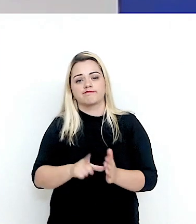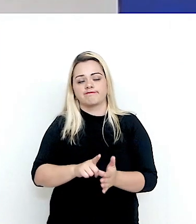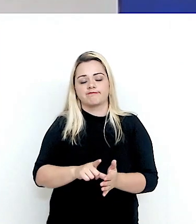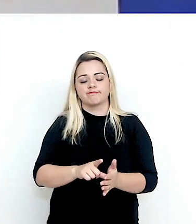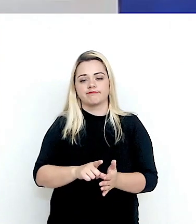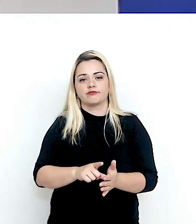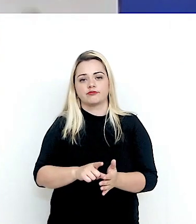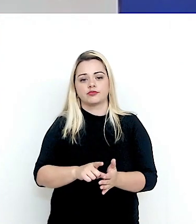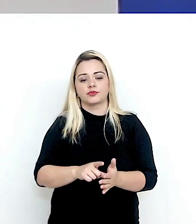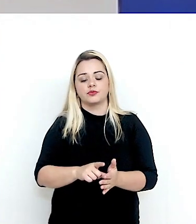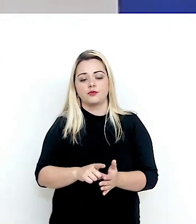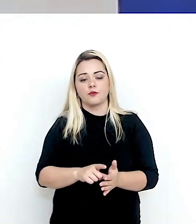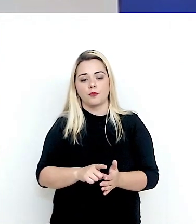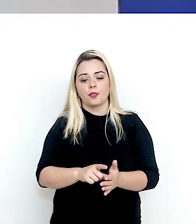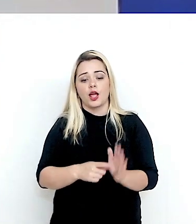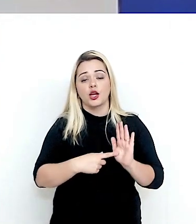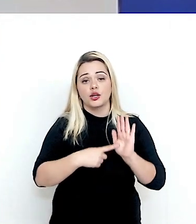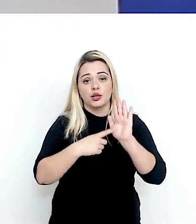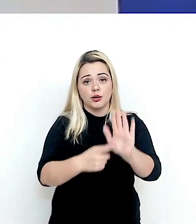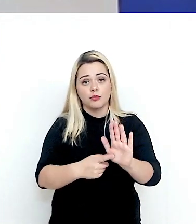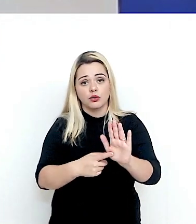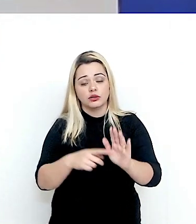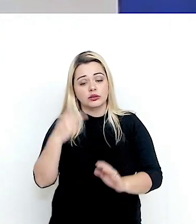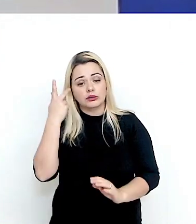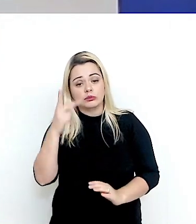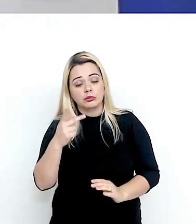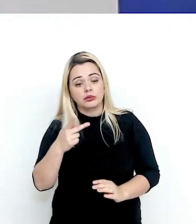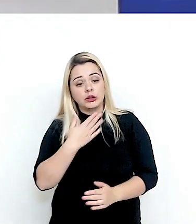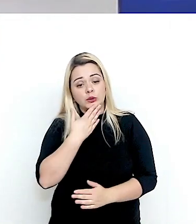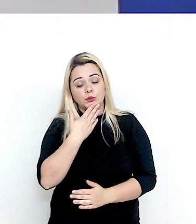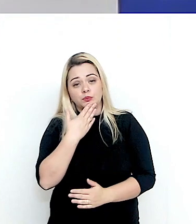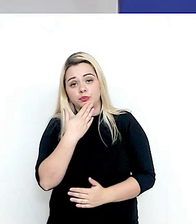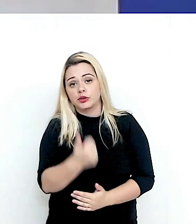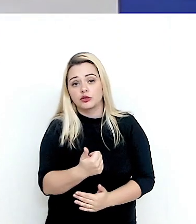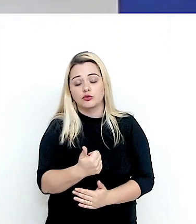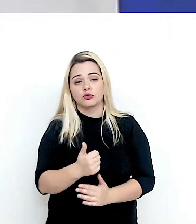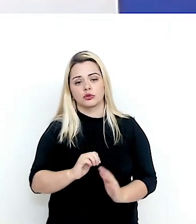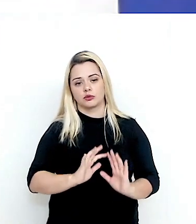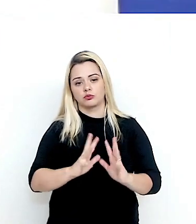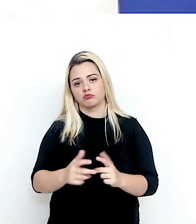ilustra esse fenômeno atualiza esse esse esse ano